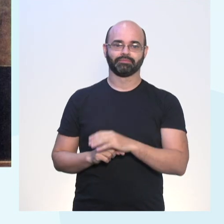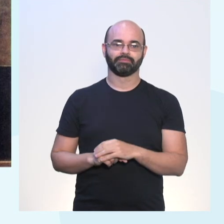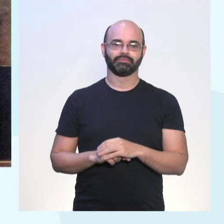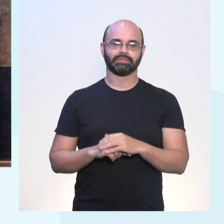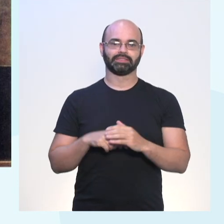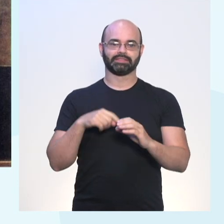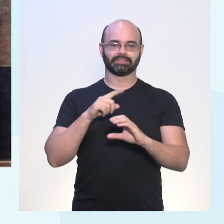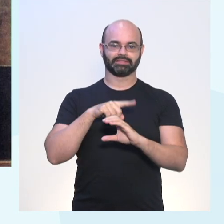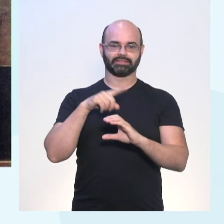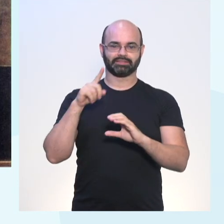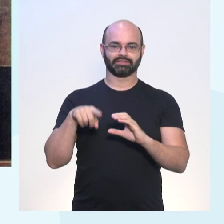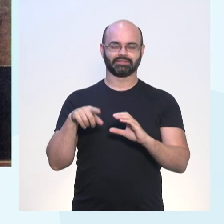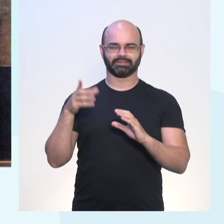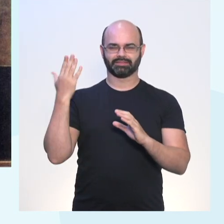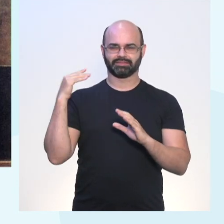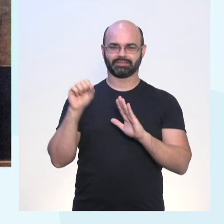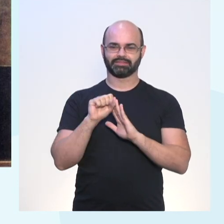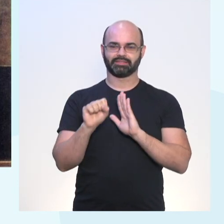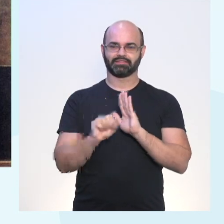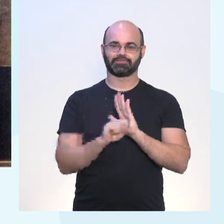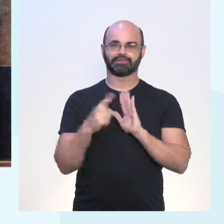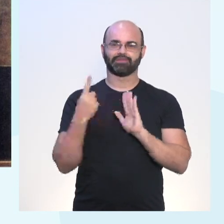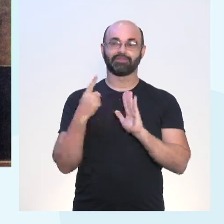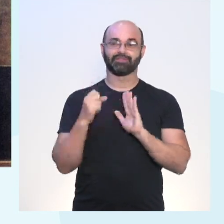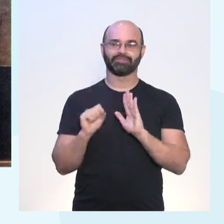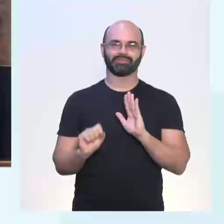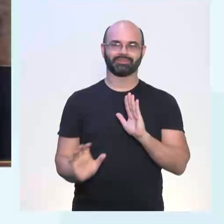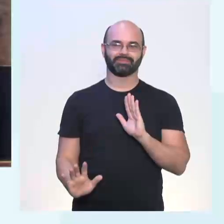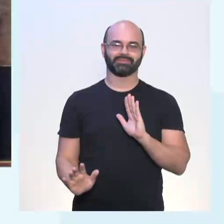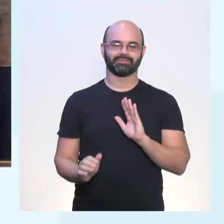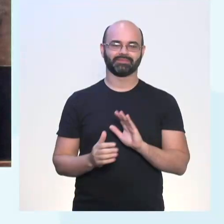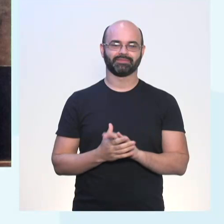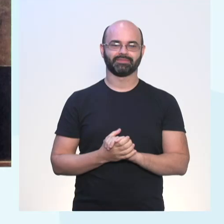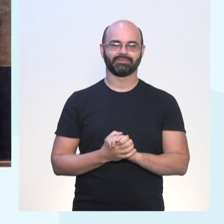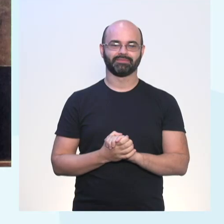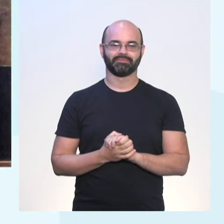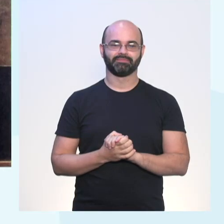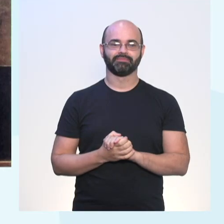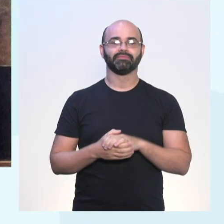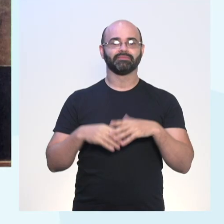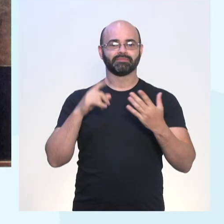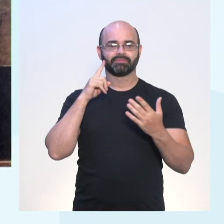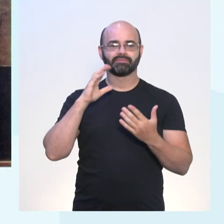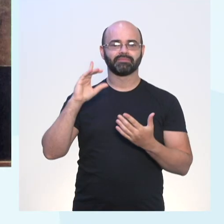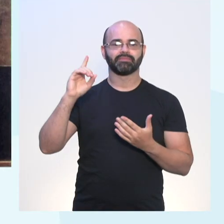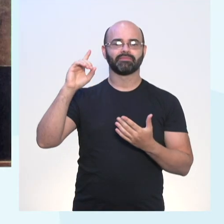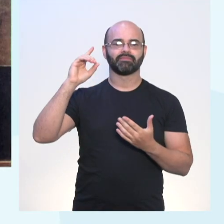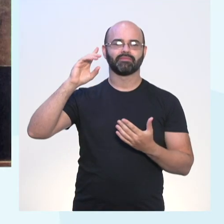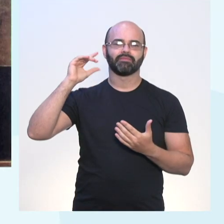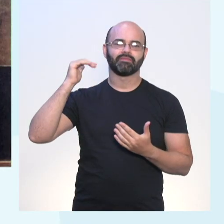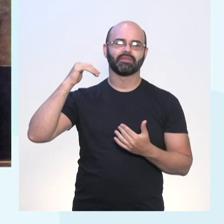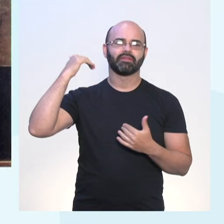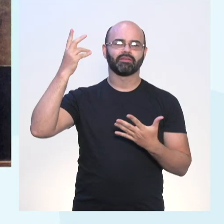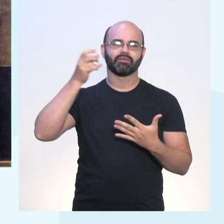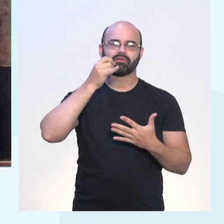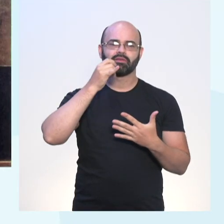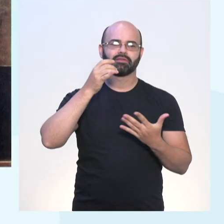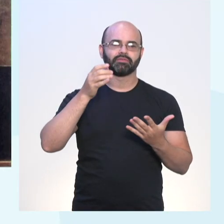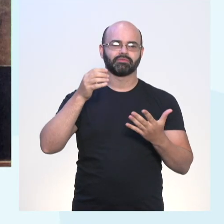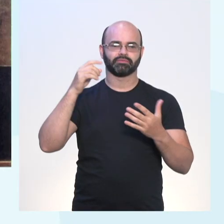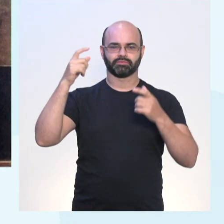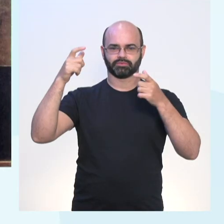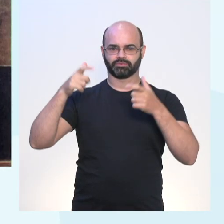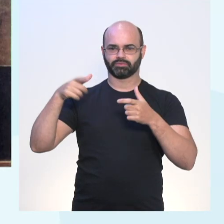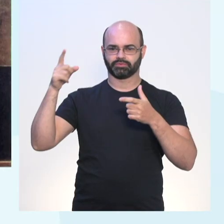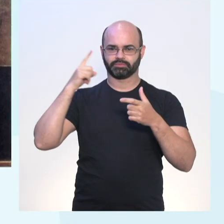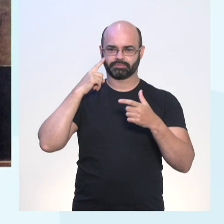Ciências. Esse quadro é lá do século XVIII, né? Então, lá, assim, digamos, no auge, né, da modernidade, lá do